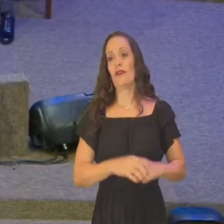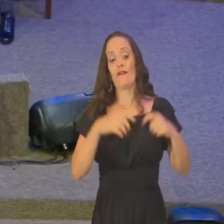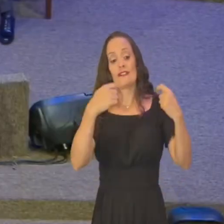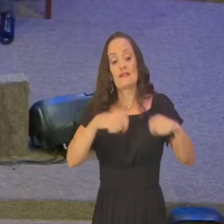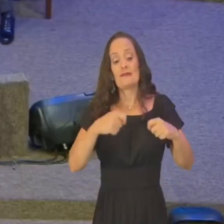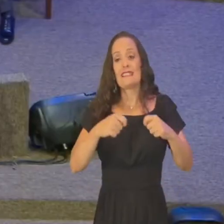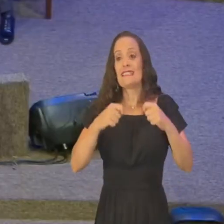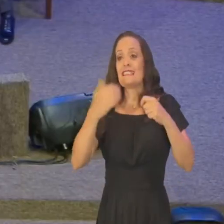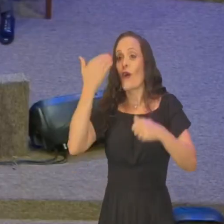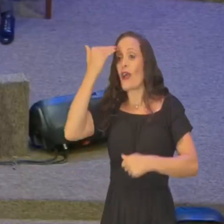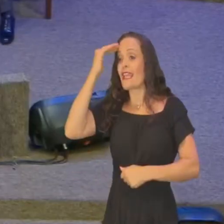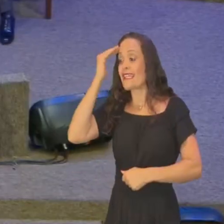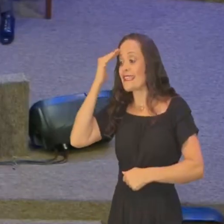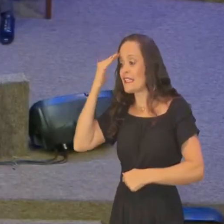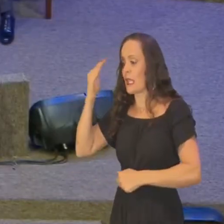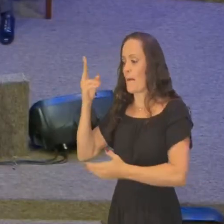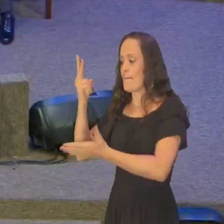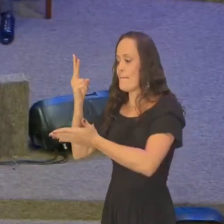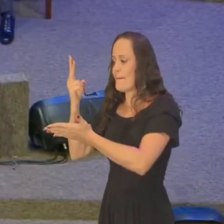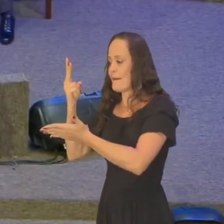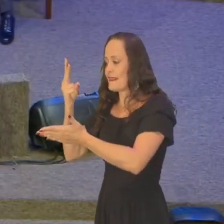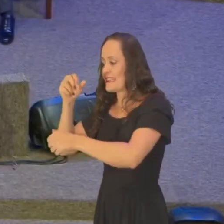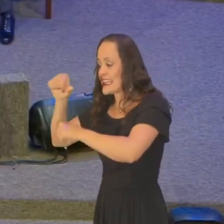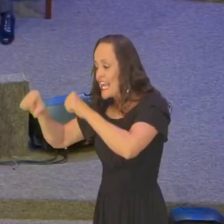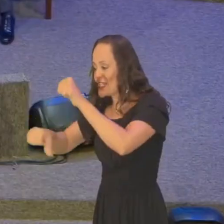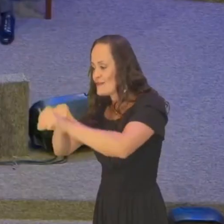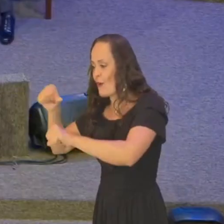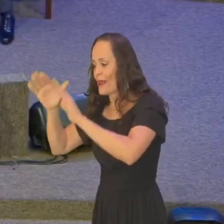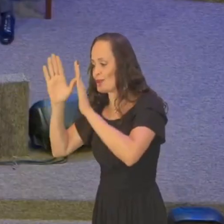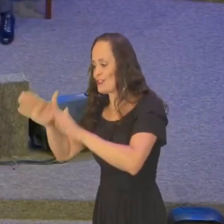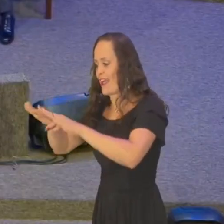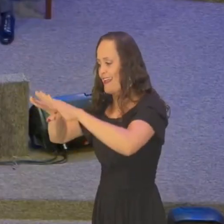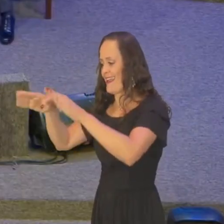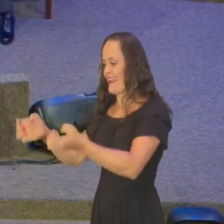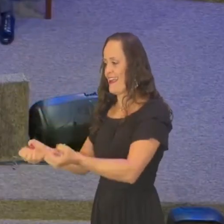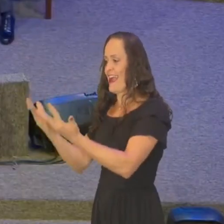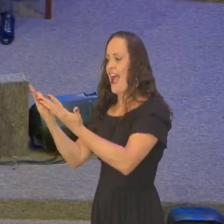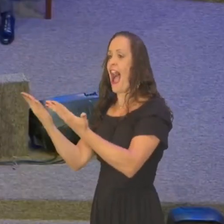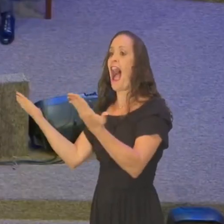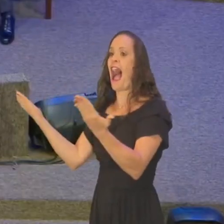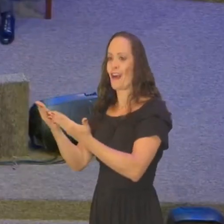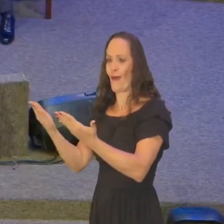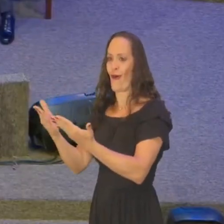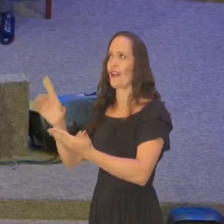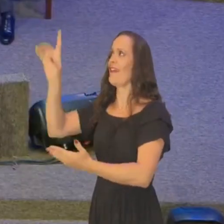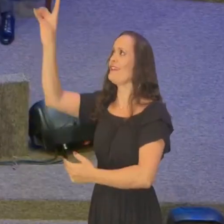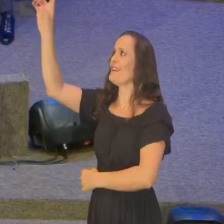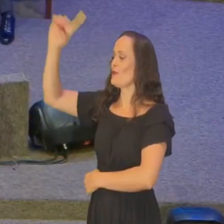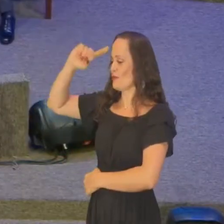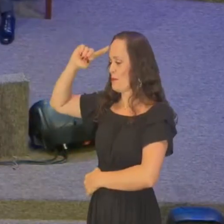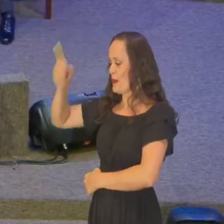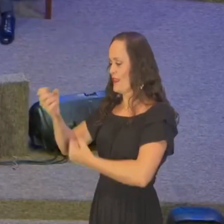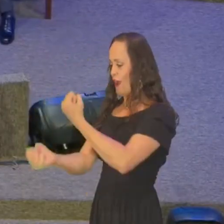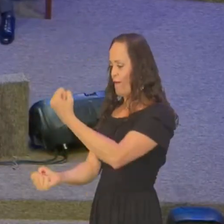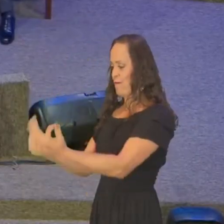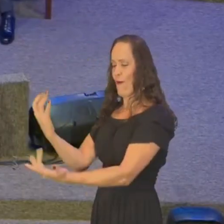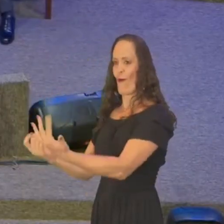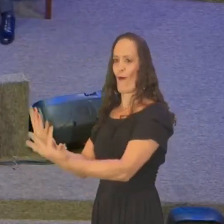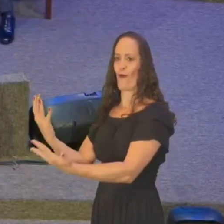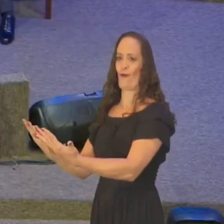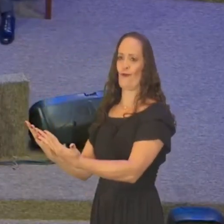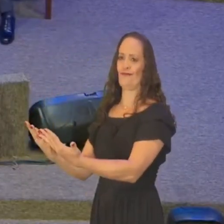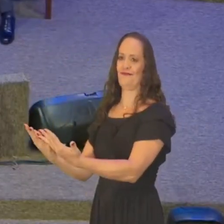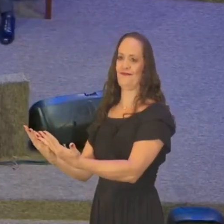já restaurado, o fogo de Deus descesse, e aquele fogo sobre o altar pudesse ser a